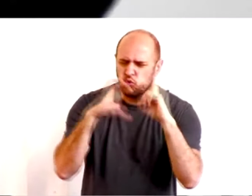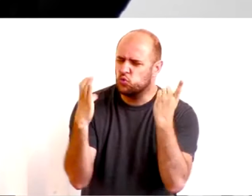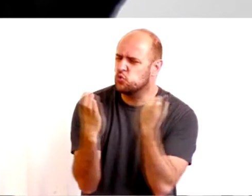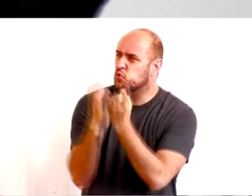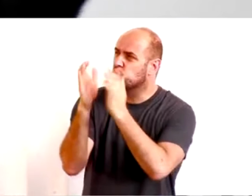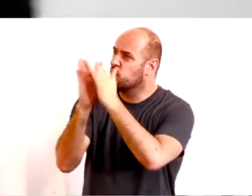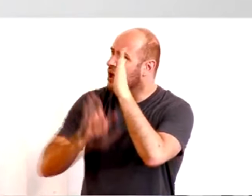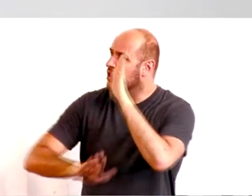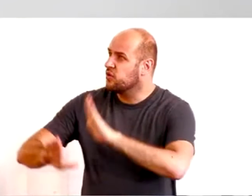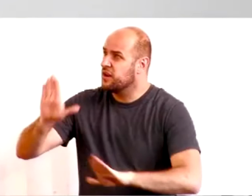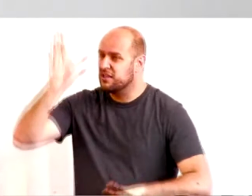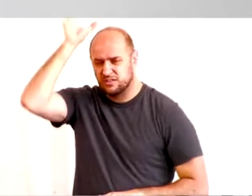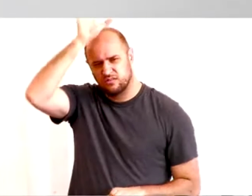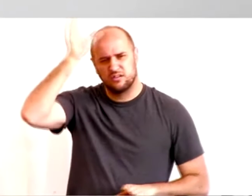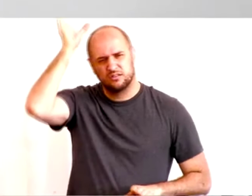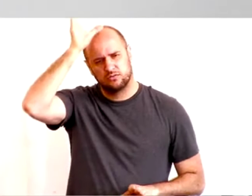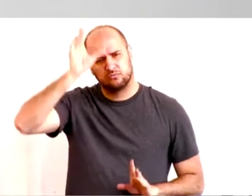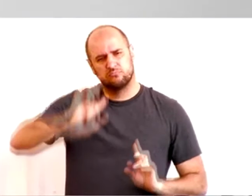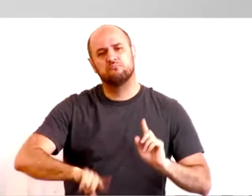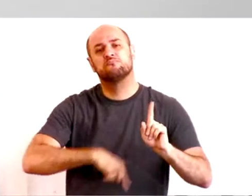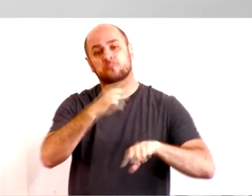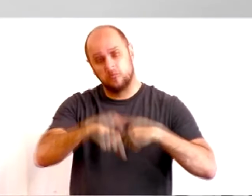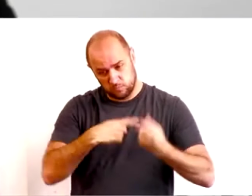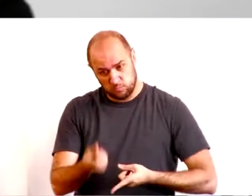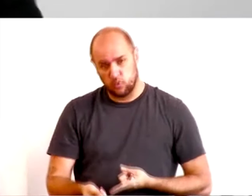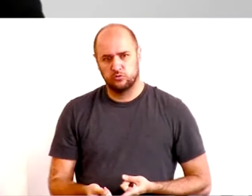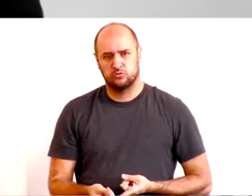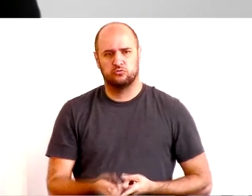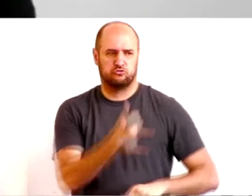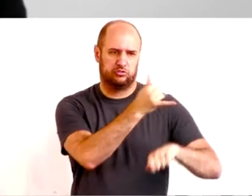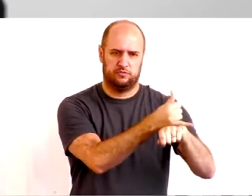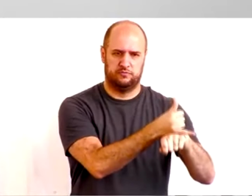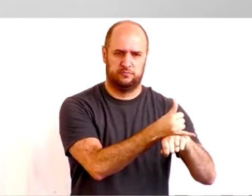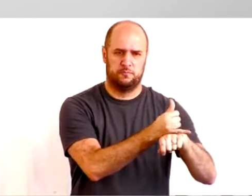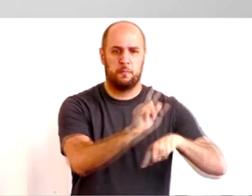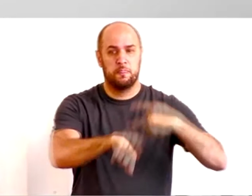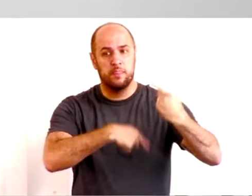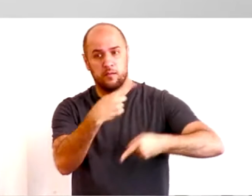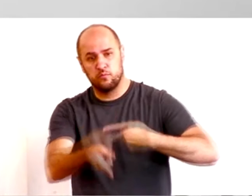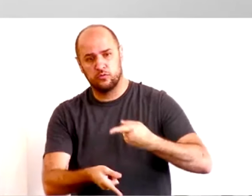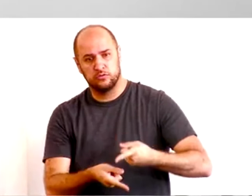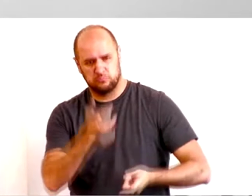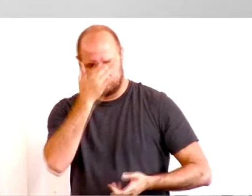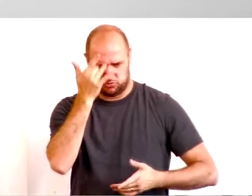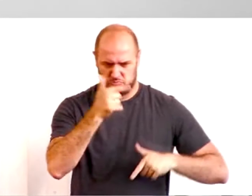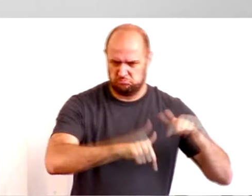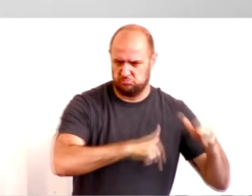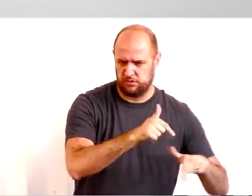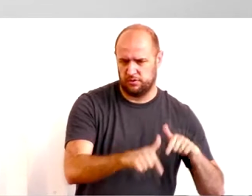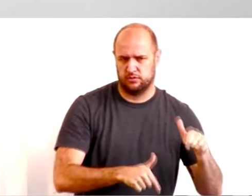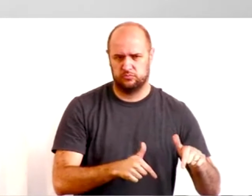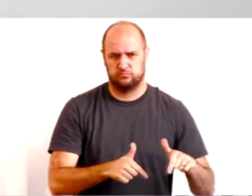Cristo, e depois o seu patrão, e depois aos seus clientes.